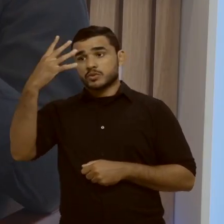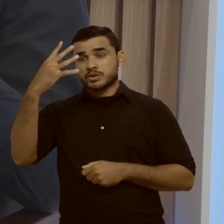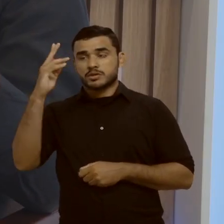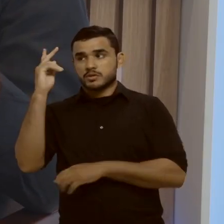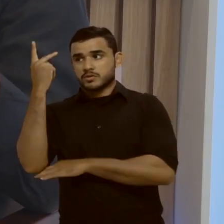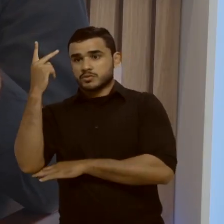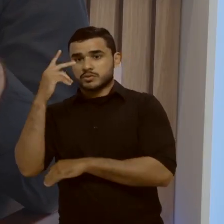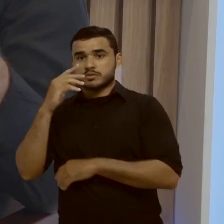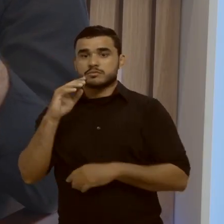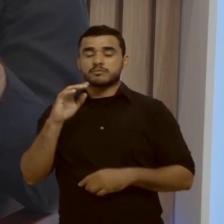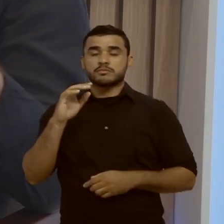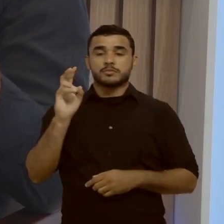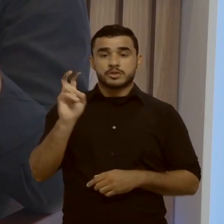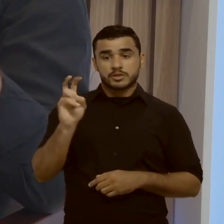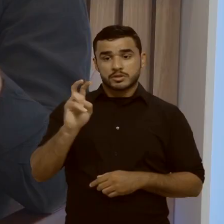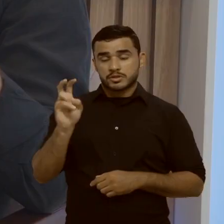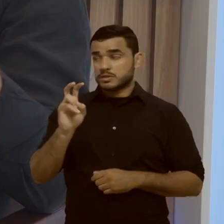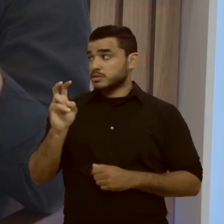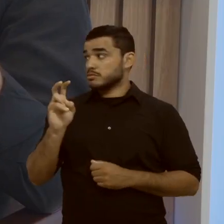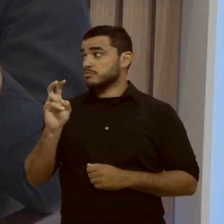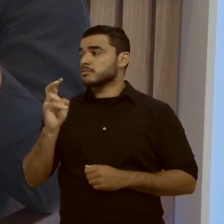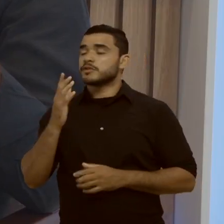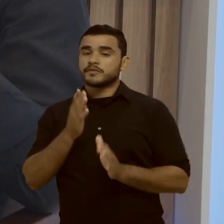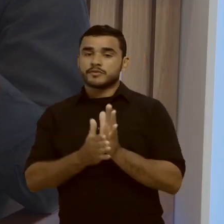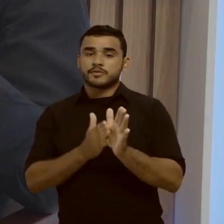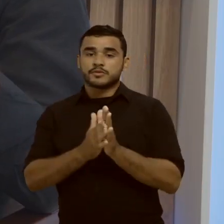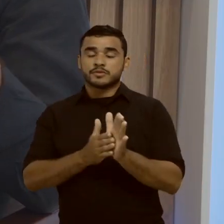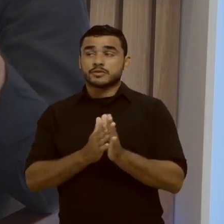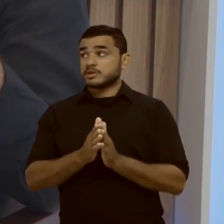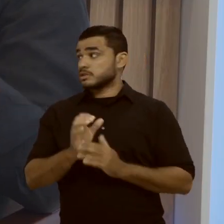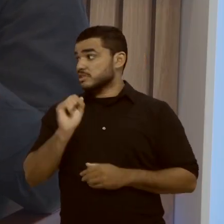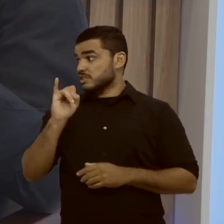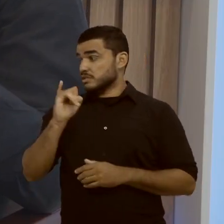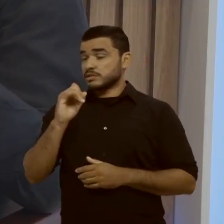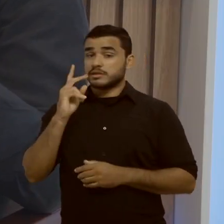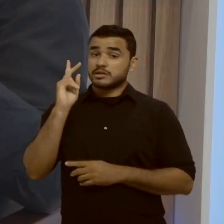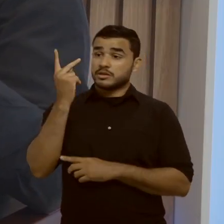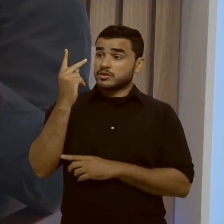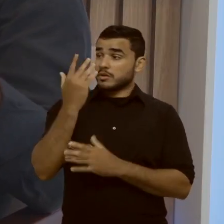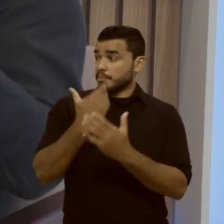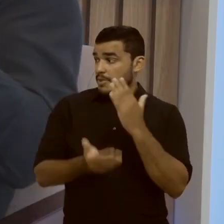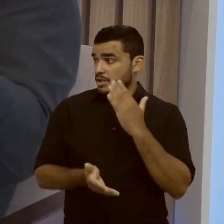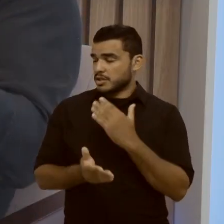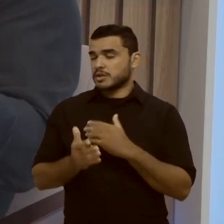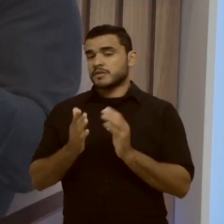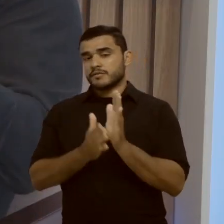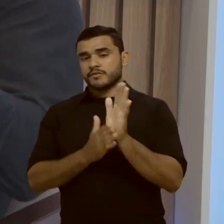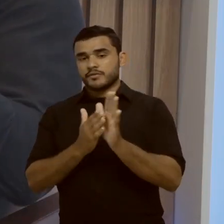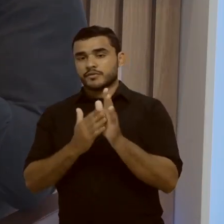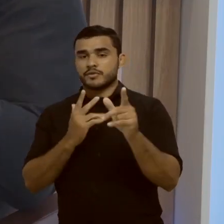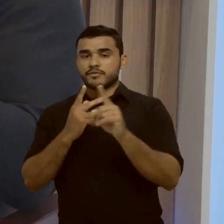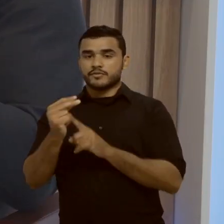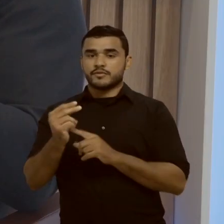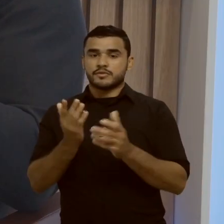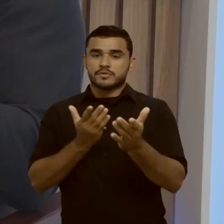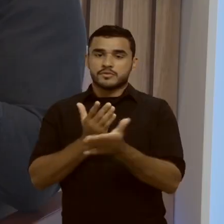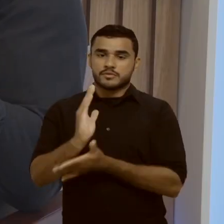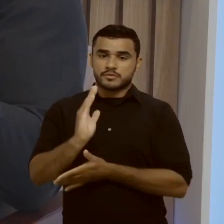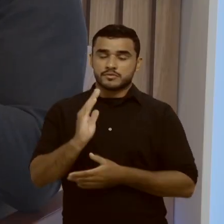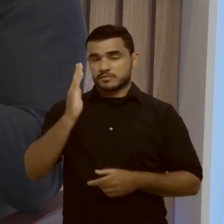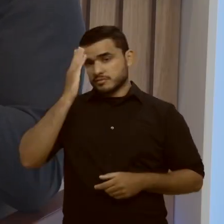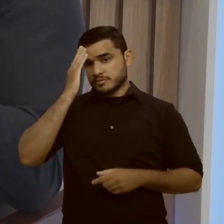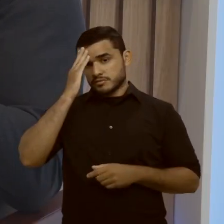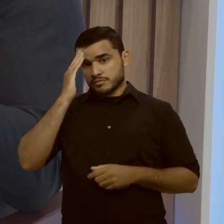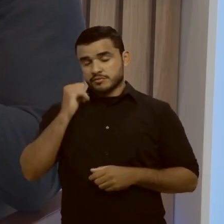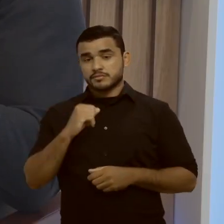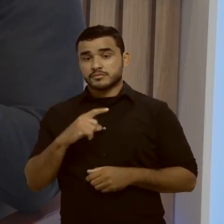só depende de si. Venceu, está classificado. Se não vencer e o Ferroviário vencer, o Ferroviário é que entra nessa classificação. Então,